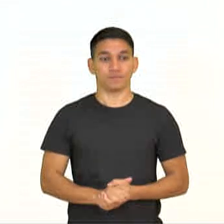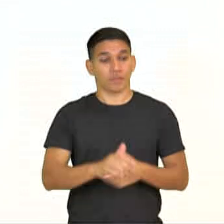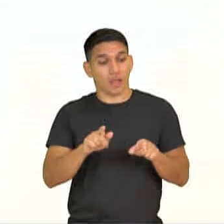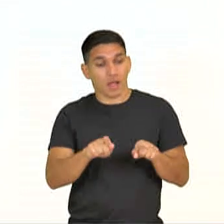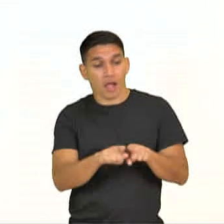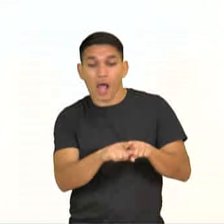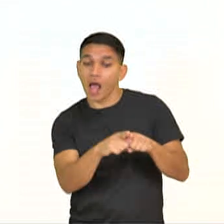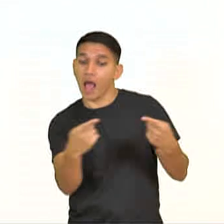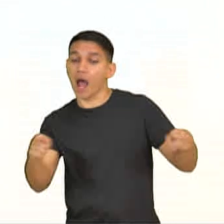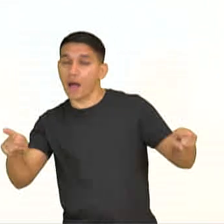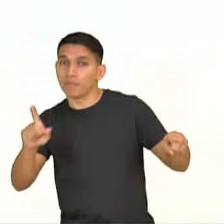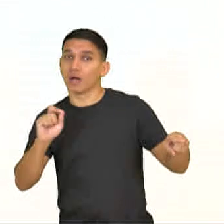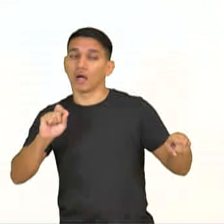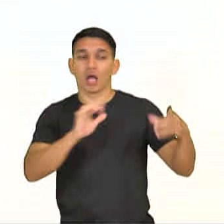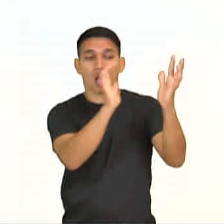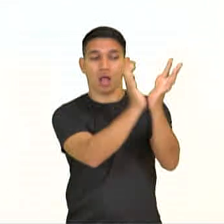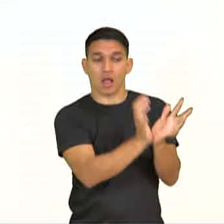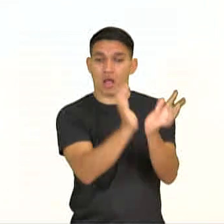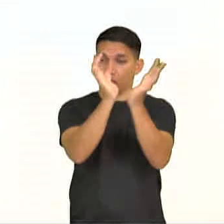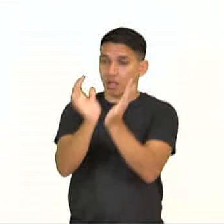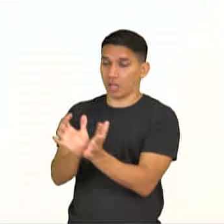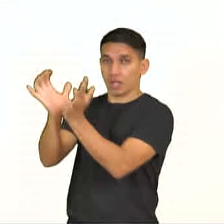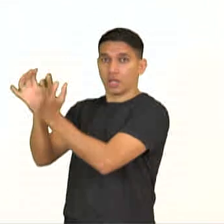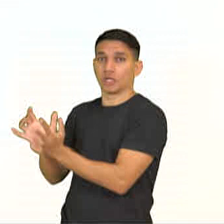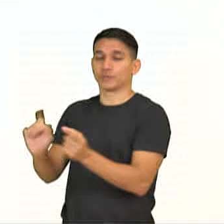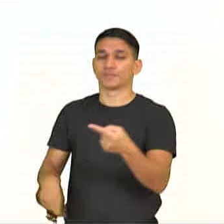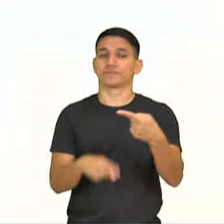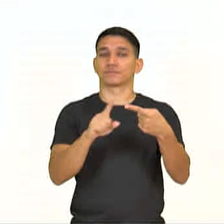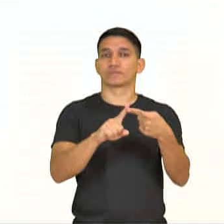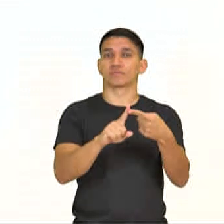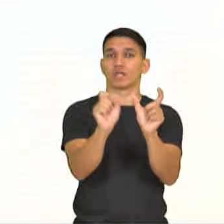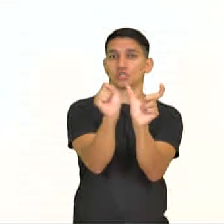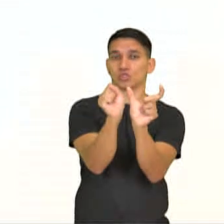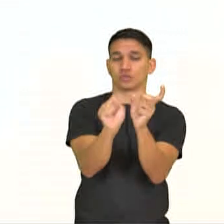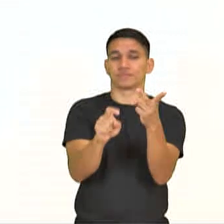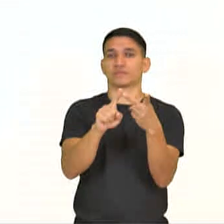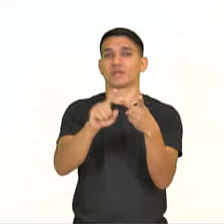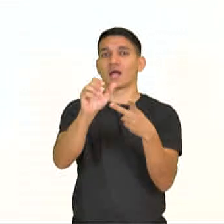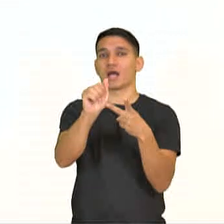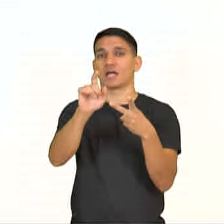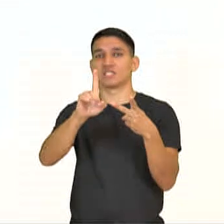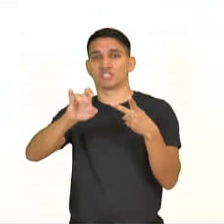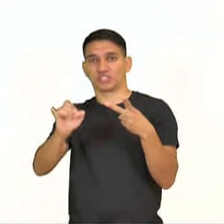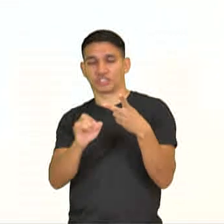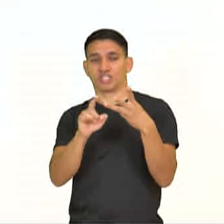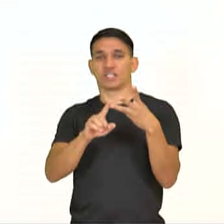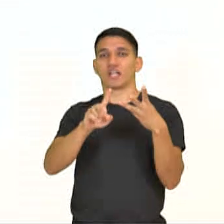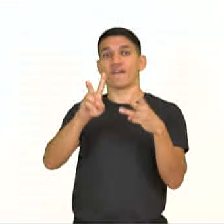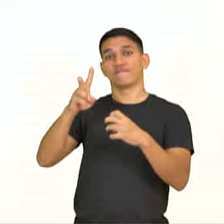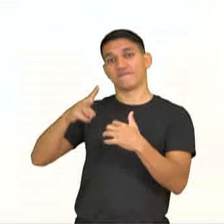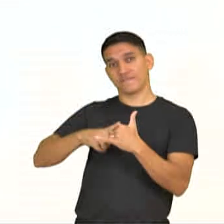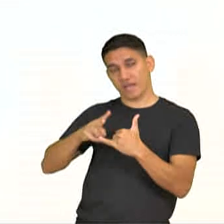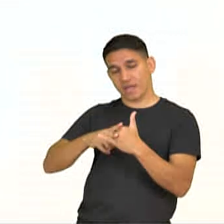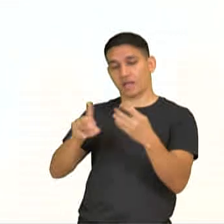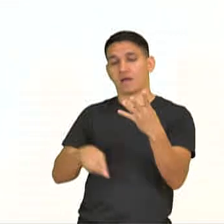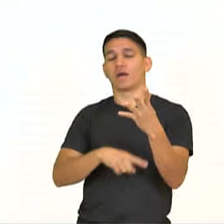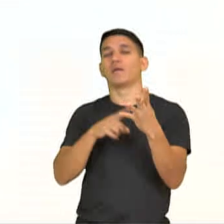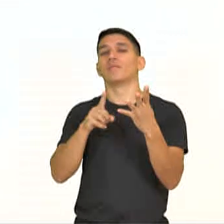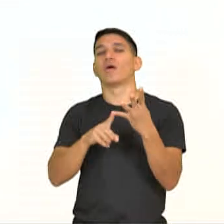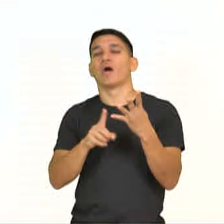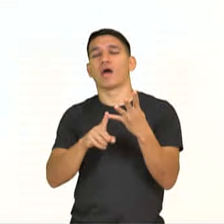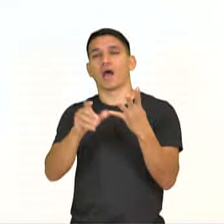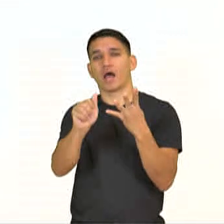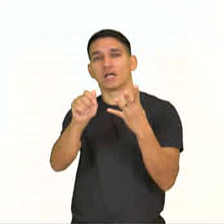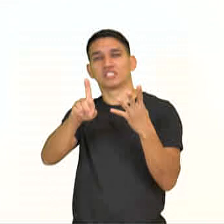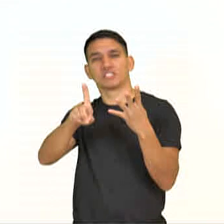gramáticas classificam as palavras em substantivo, adjetivo, verbo, advérbio, conjunção, pronome,